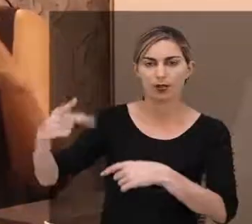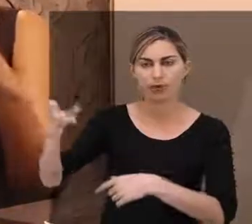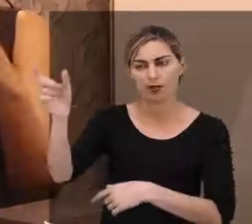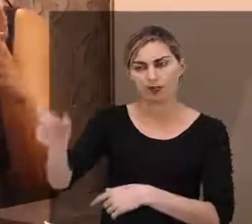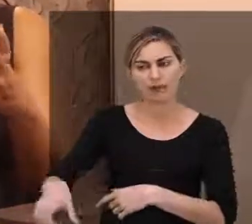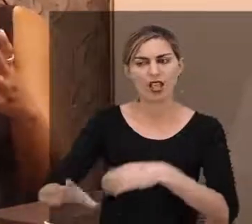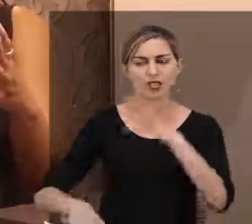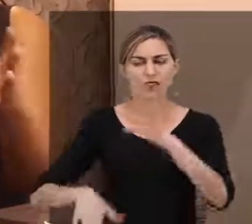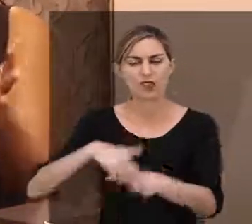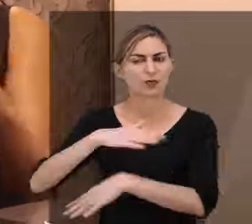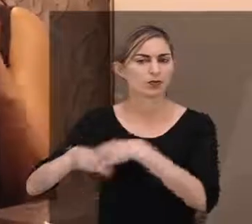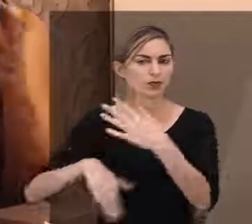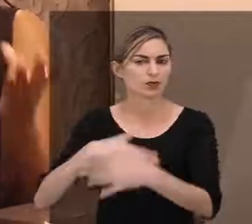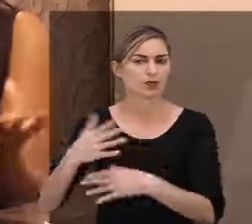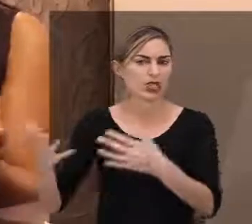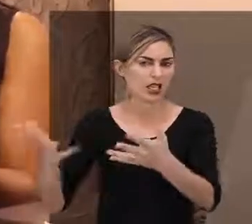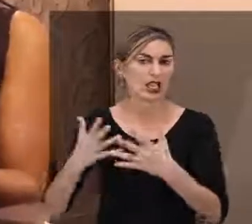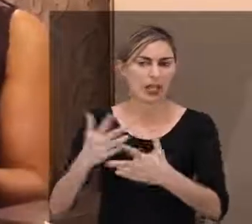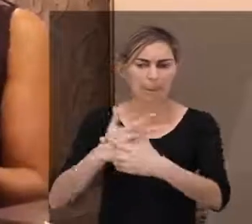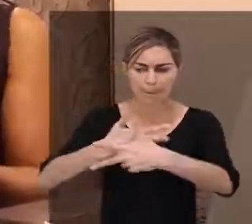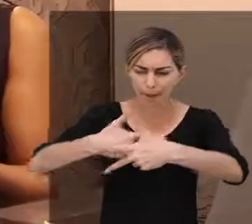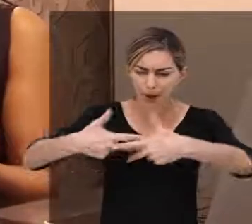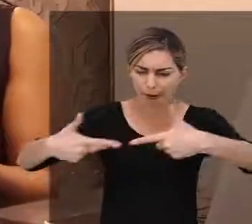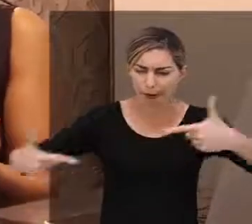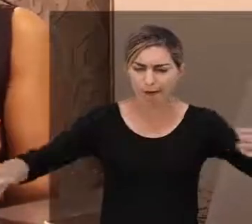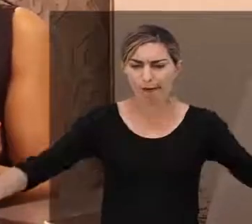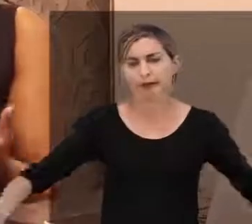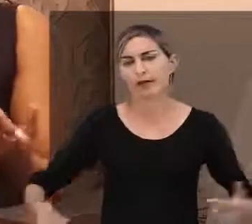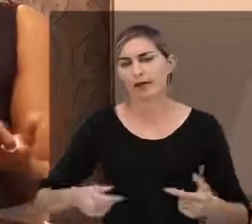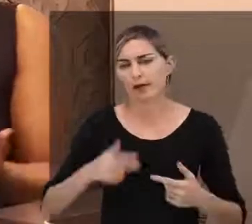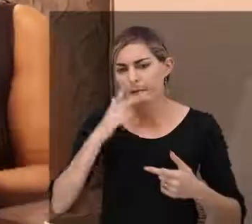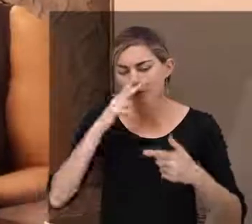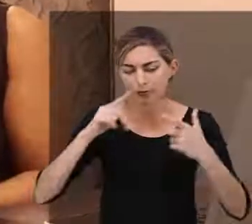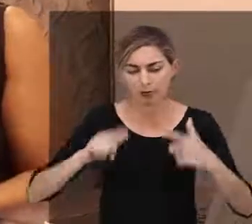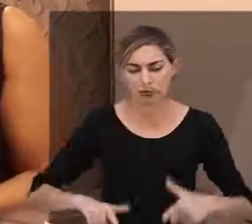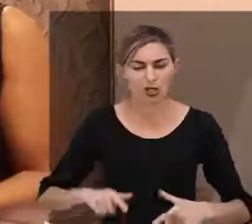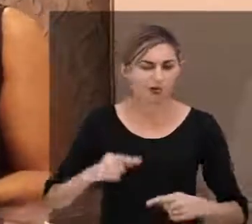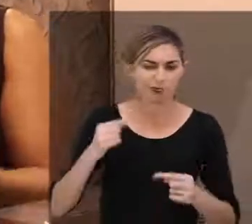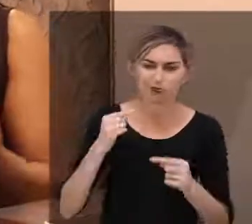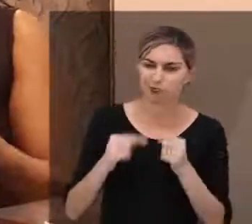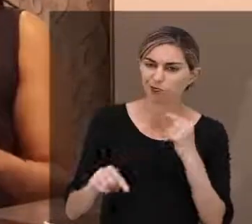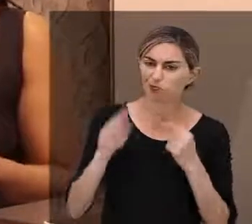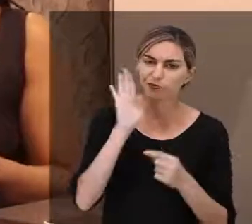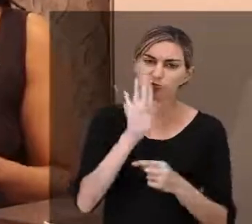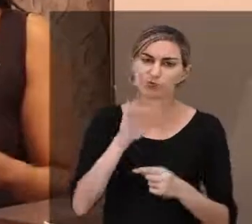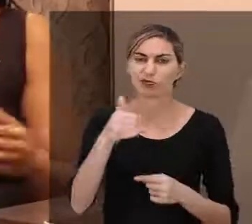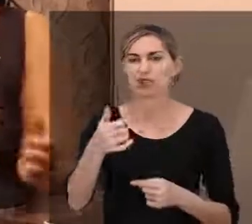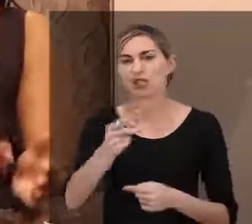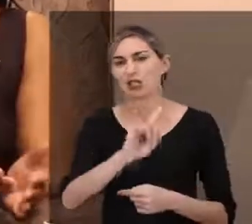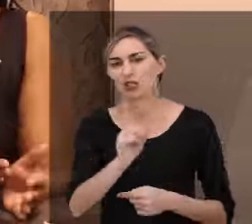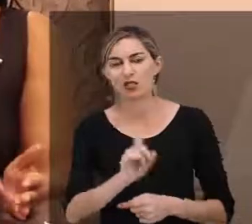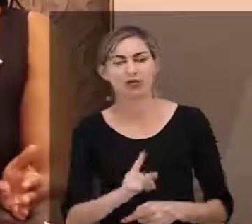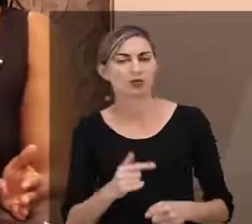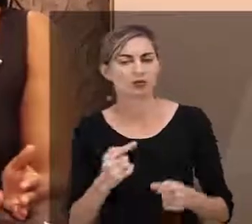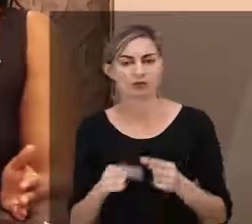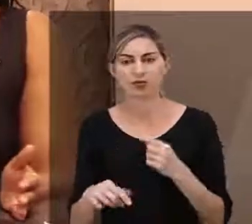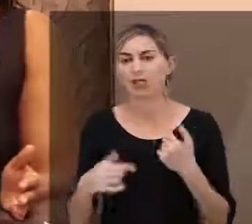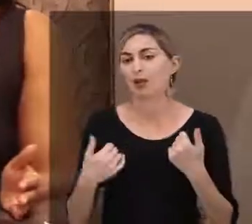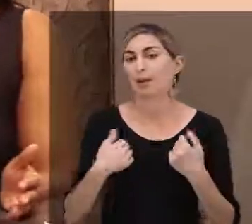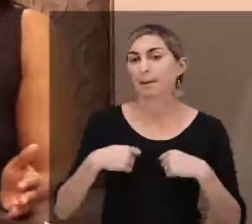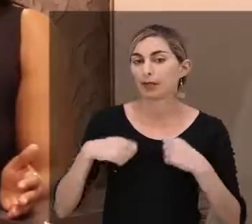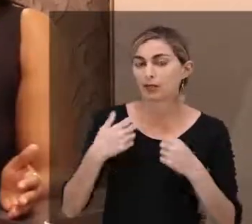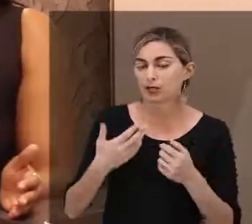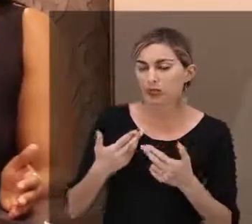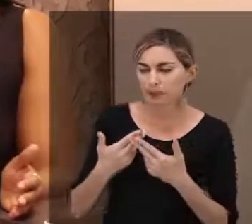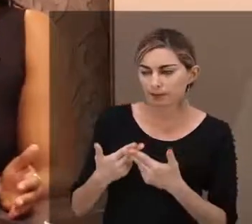pouquinho bagunçada, às vezes ele quer muita coisa no mesmo espaço, e aí não vai ficar legal, não vai ficar harmônico. E a gente tem que saber